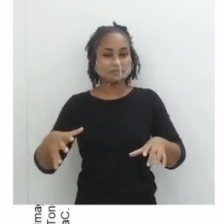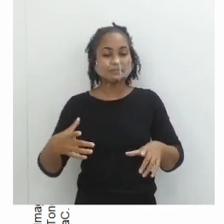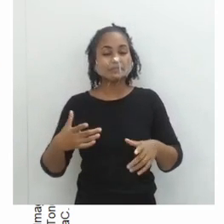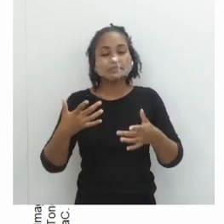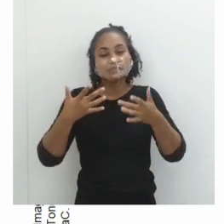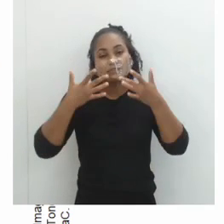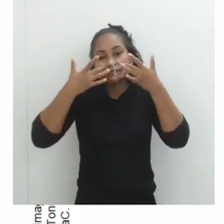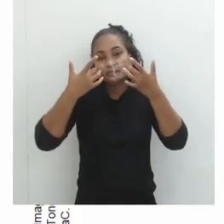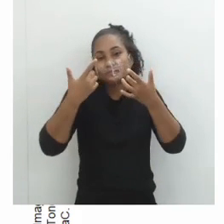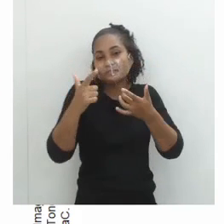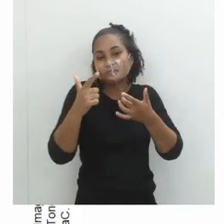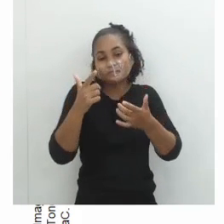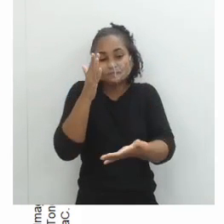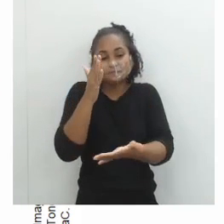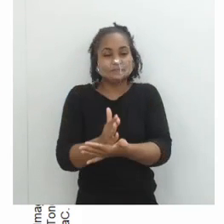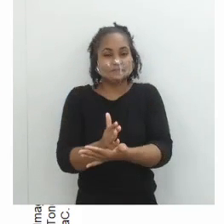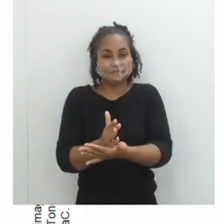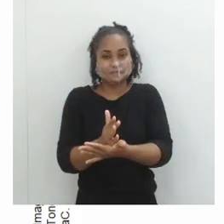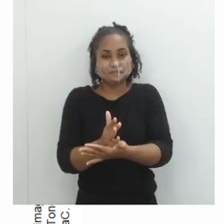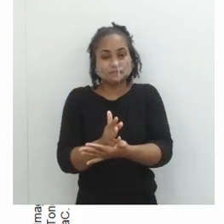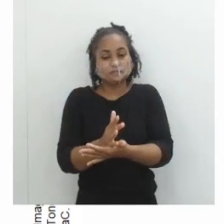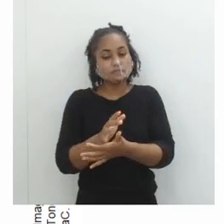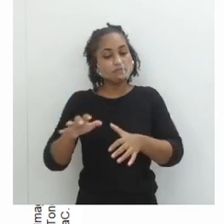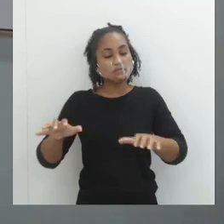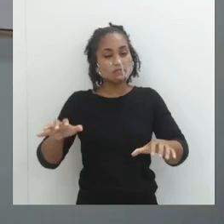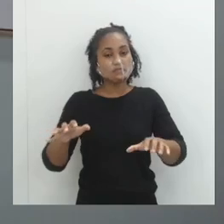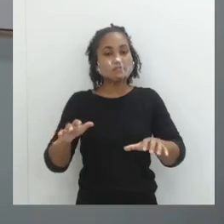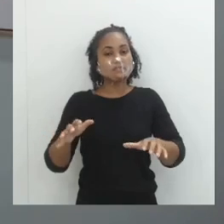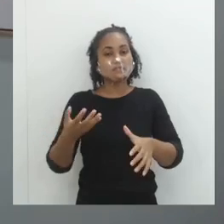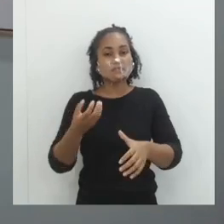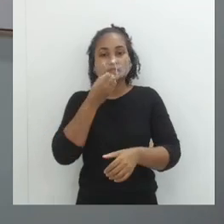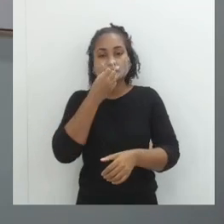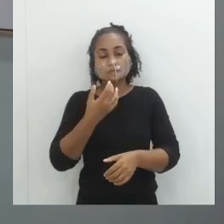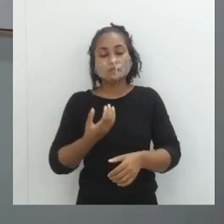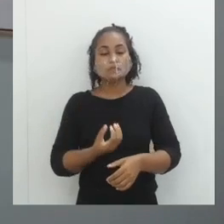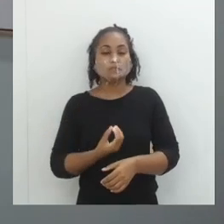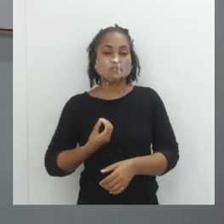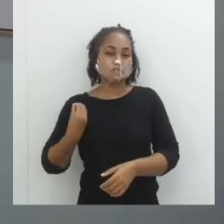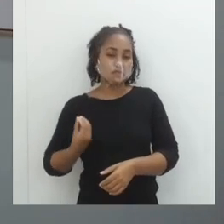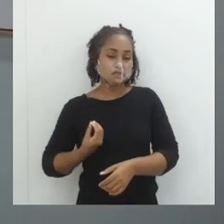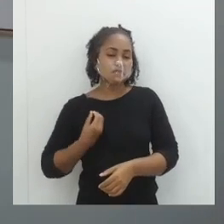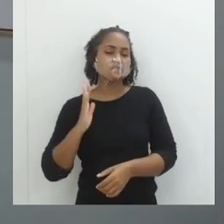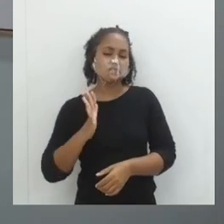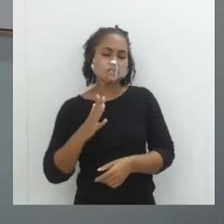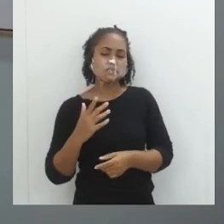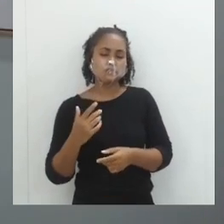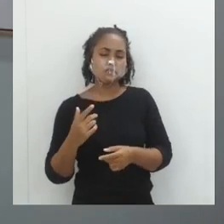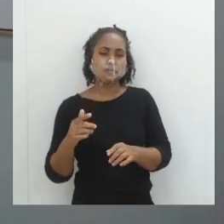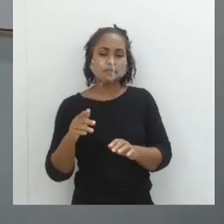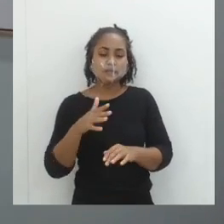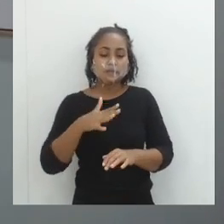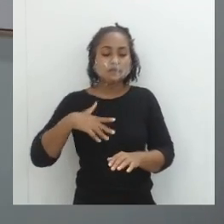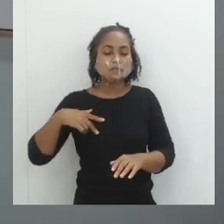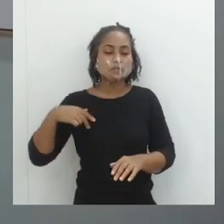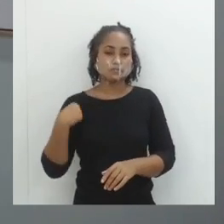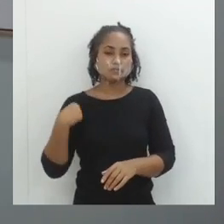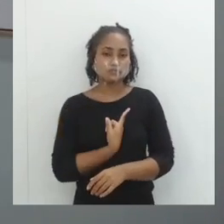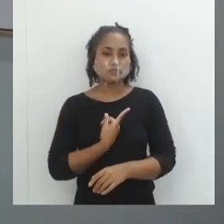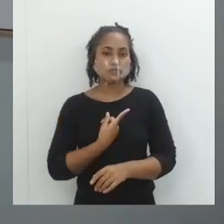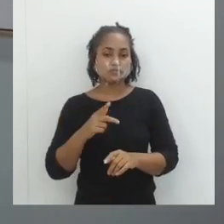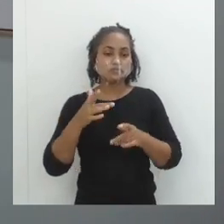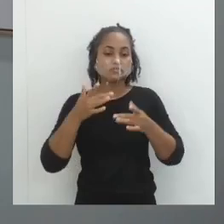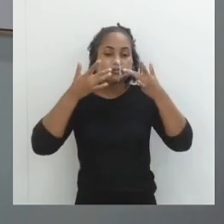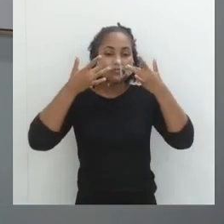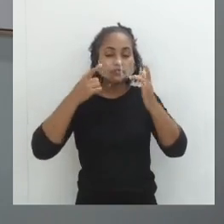teatral não existe o meio termo, né? A regra da boa convivência. E até o nosso próprio teatro, ele já deriva